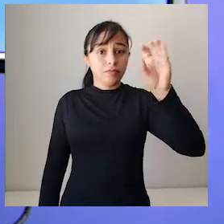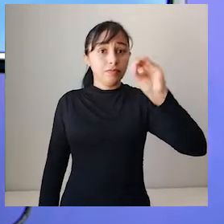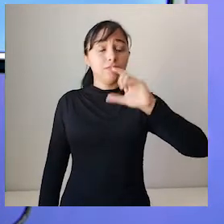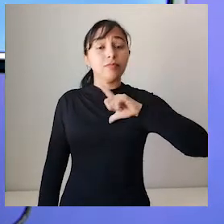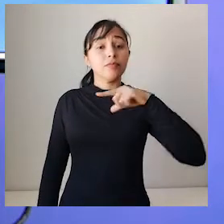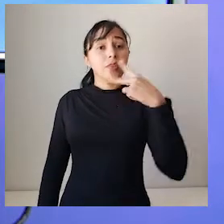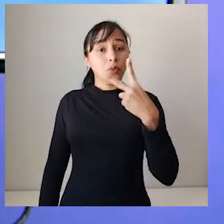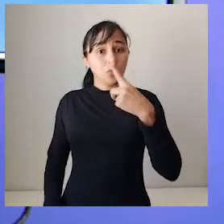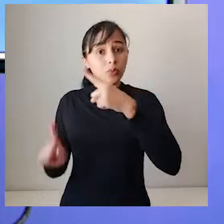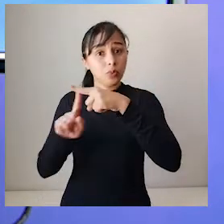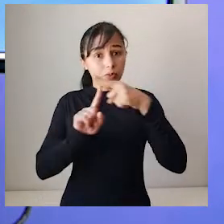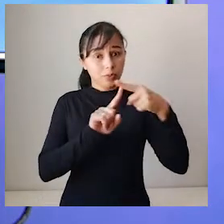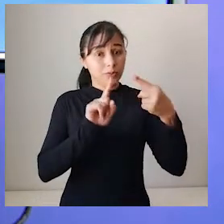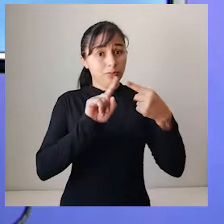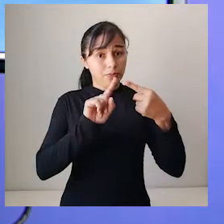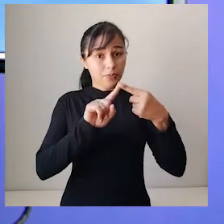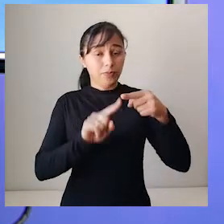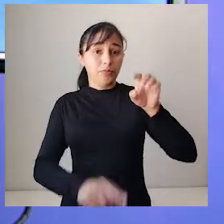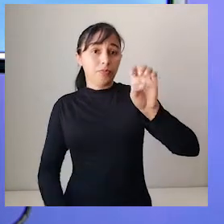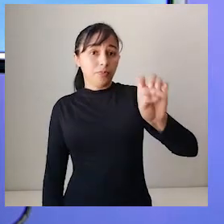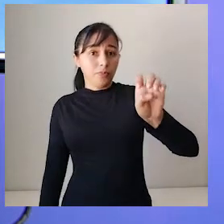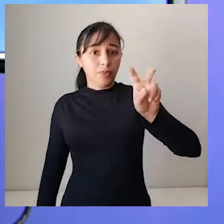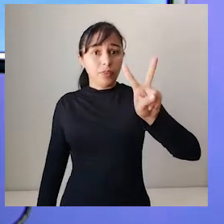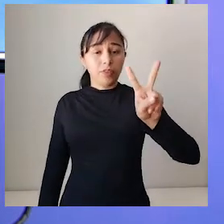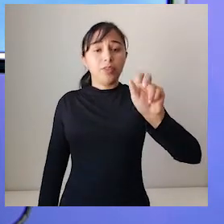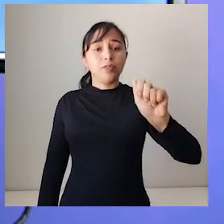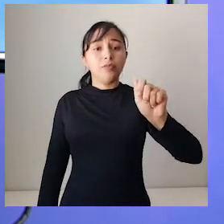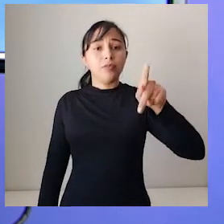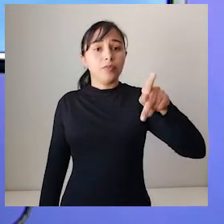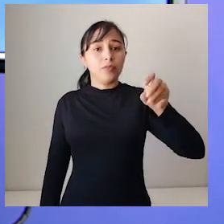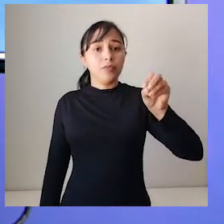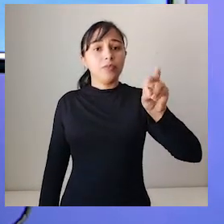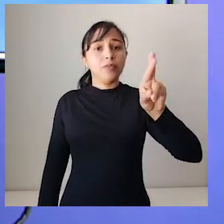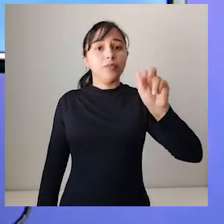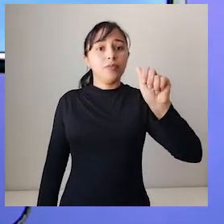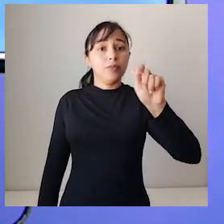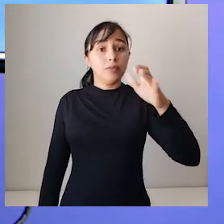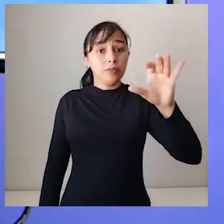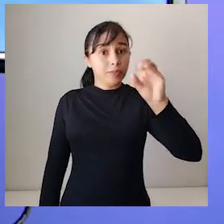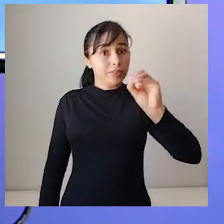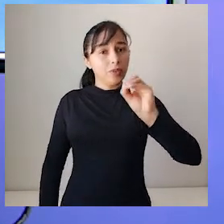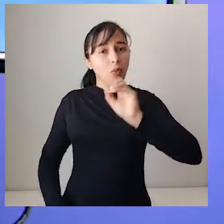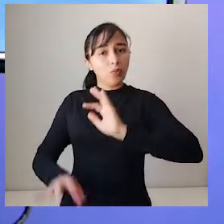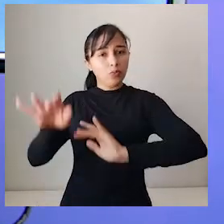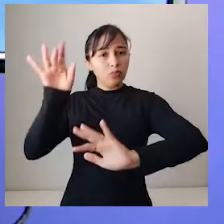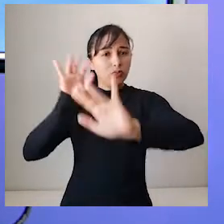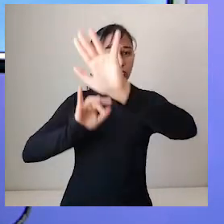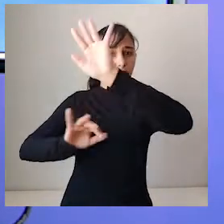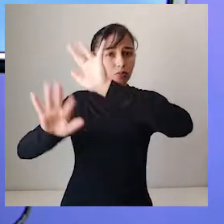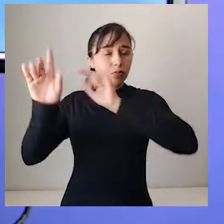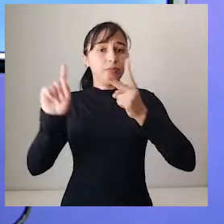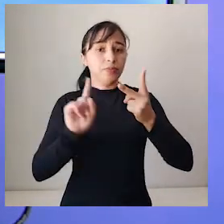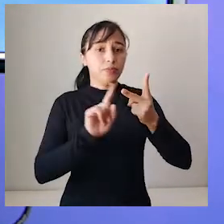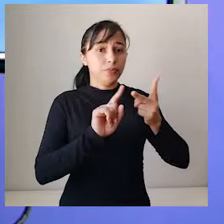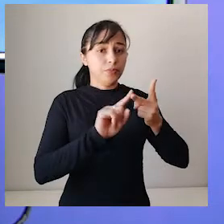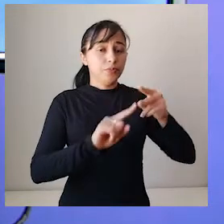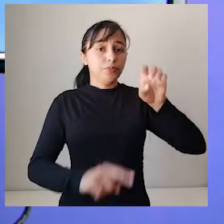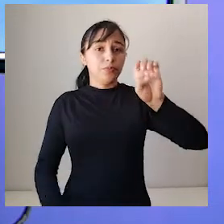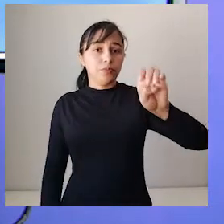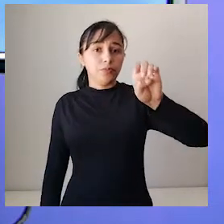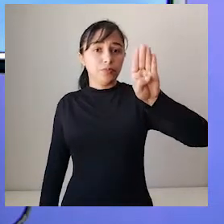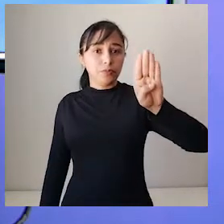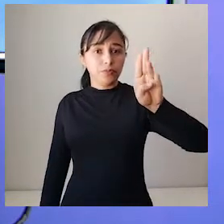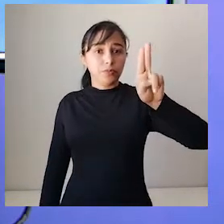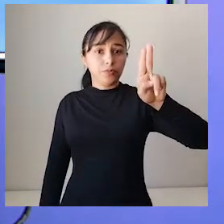tipos: a evaporação e a ebulição. A